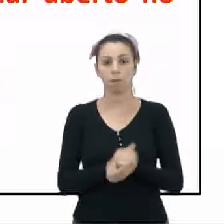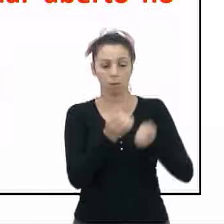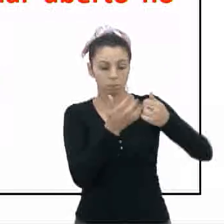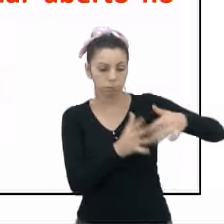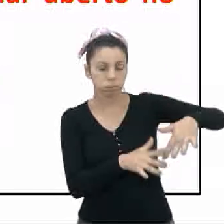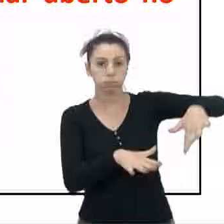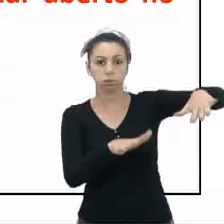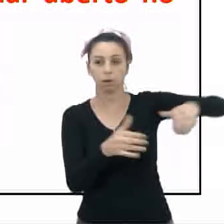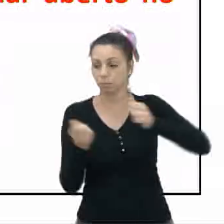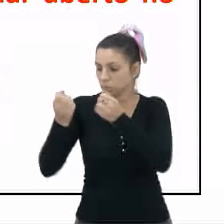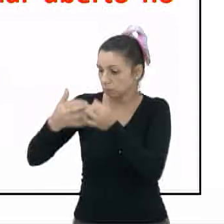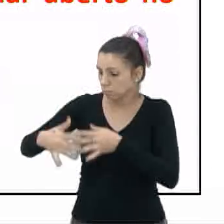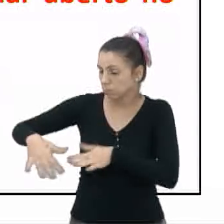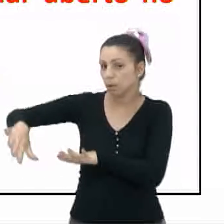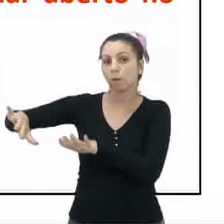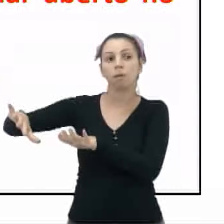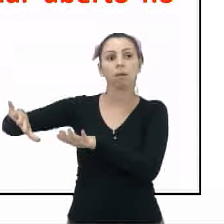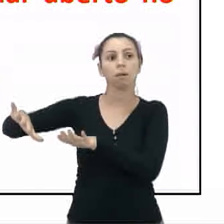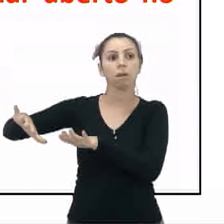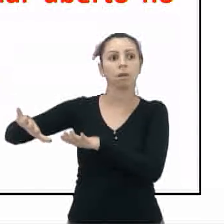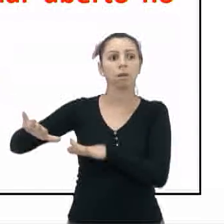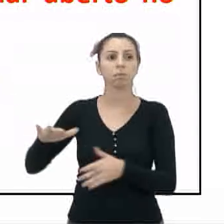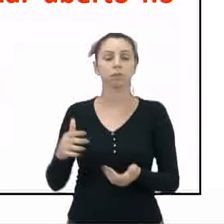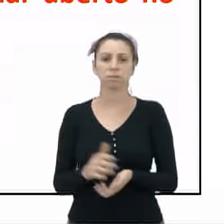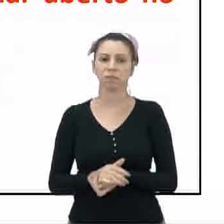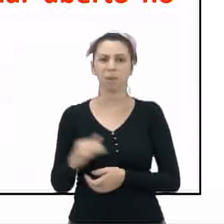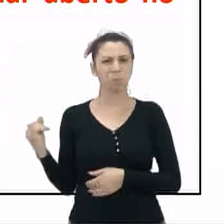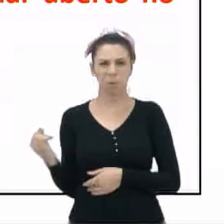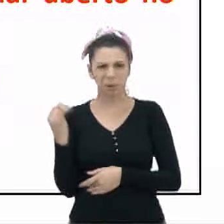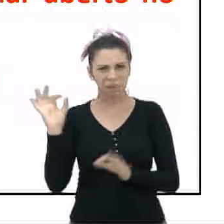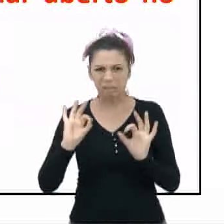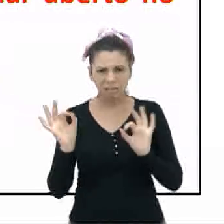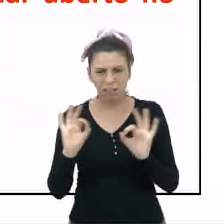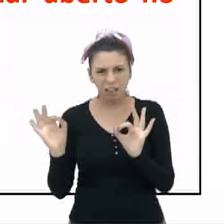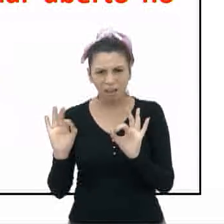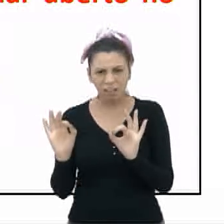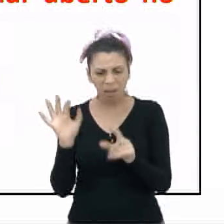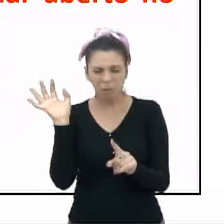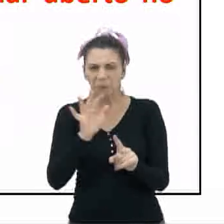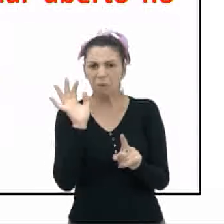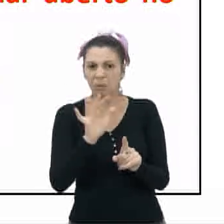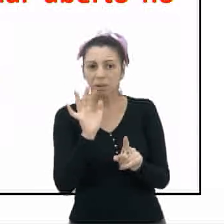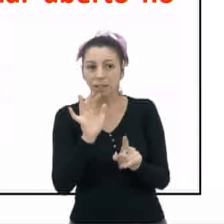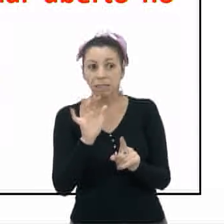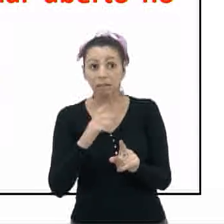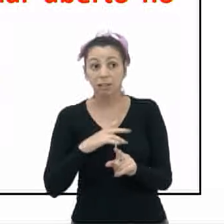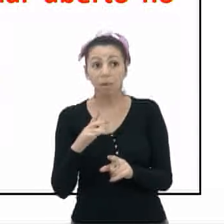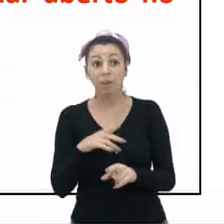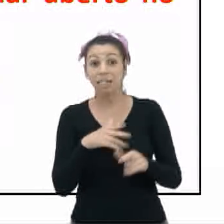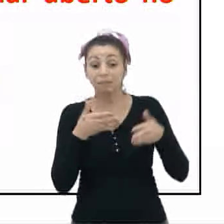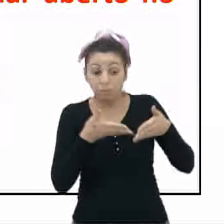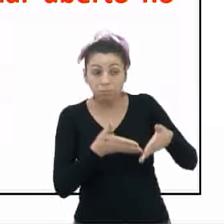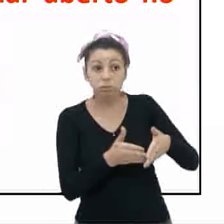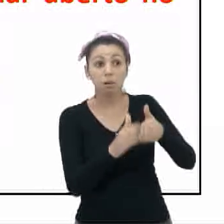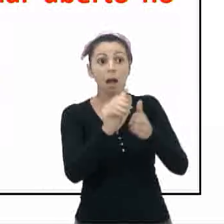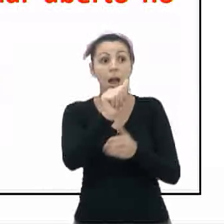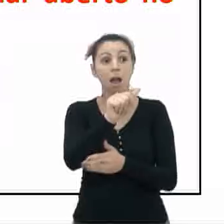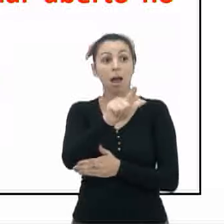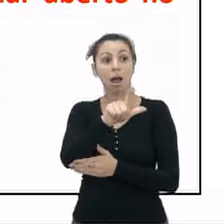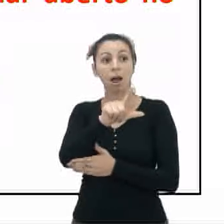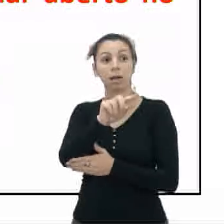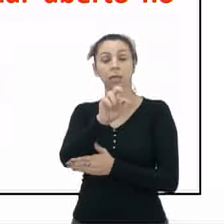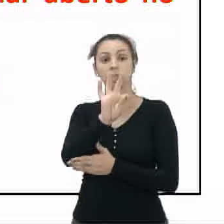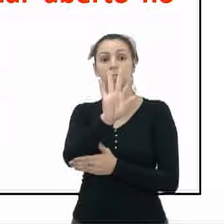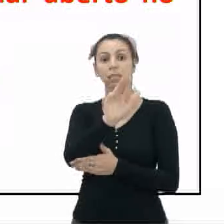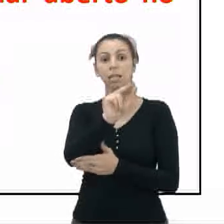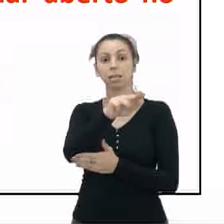tiveram nenhuma importância nas grandes navegações? É falso, né? Eles saem para o Oceano Atlântico e depois eles cruzam o Pacífico também. A chegada de